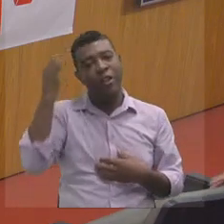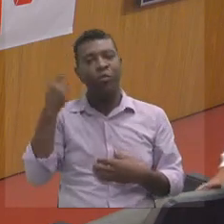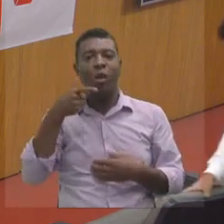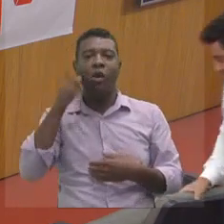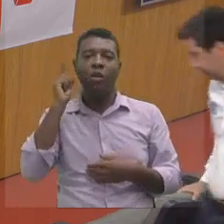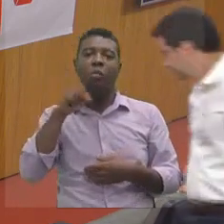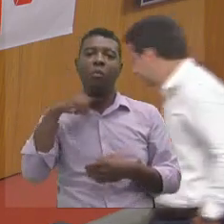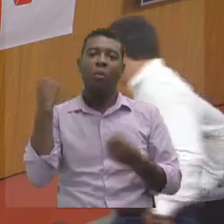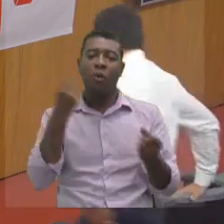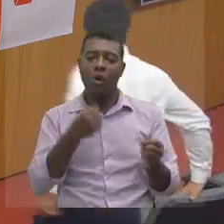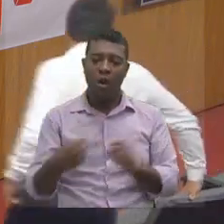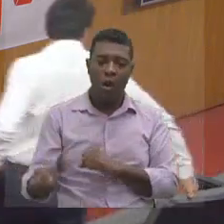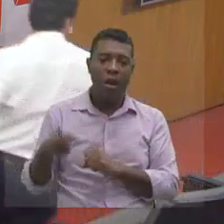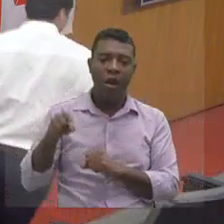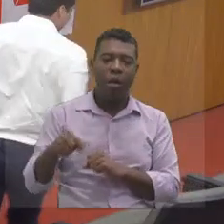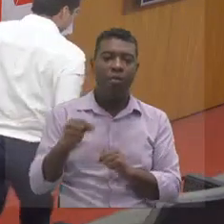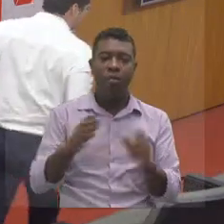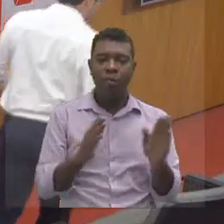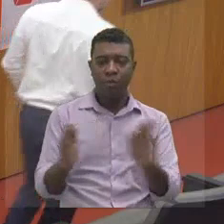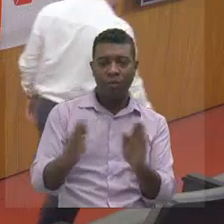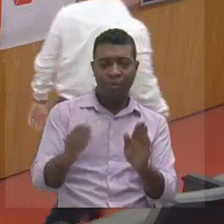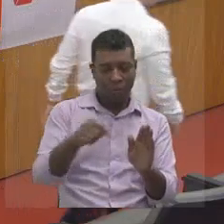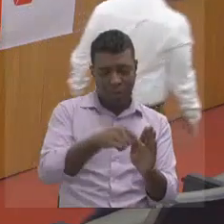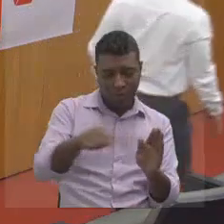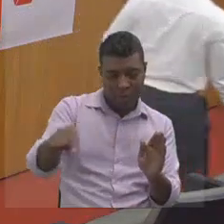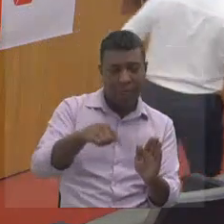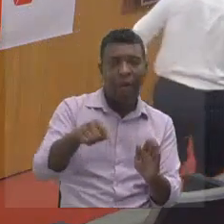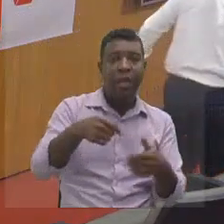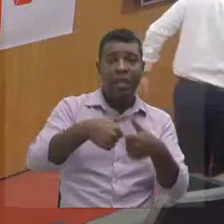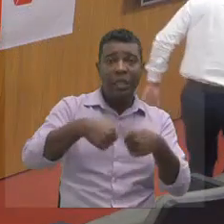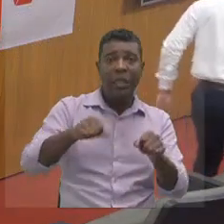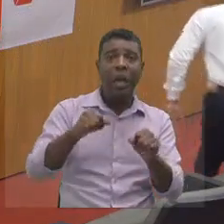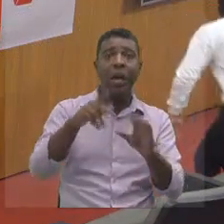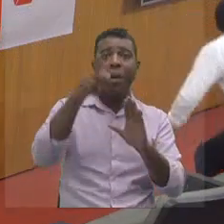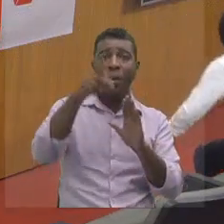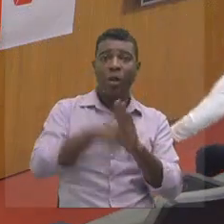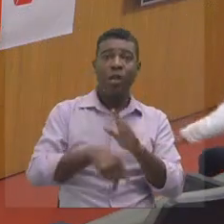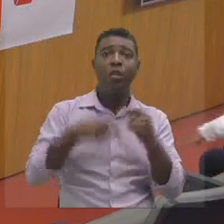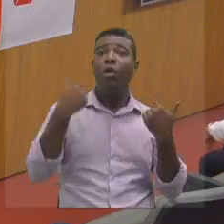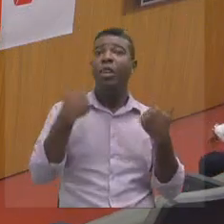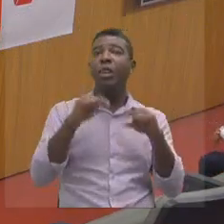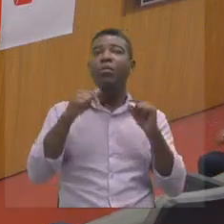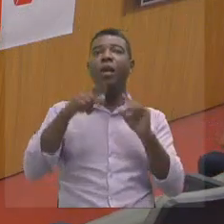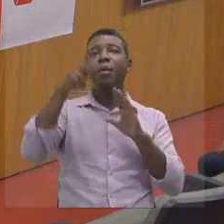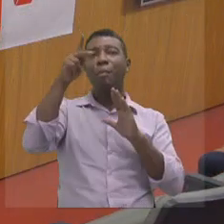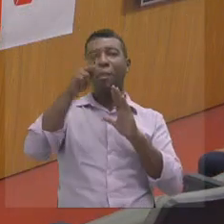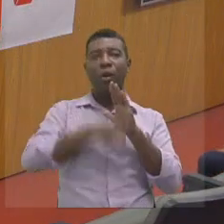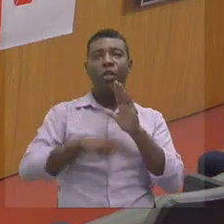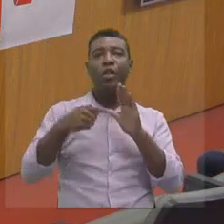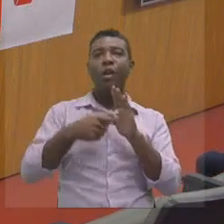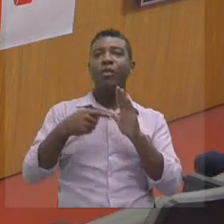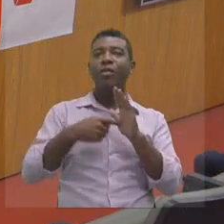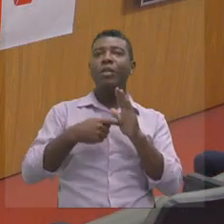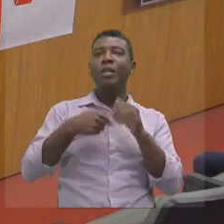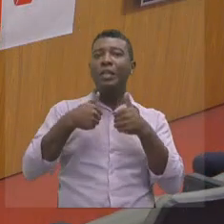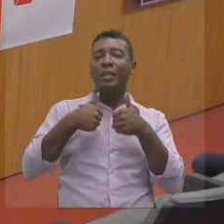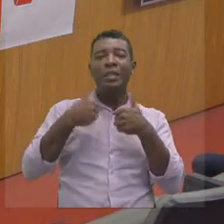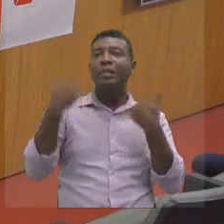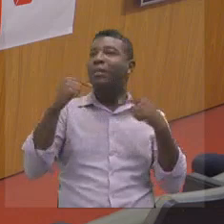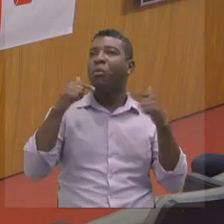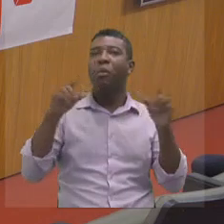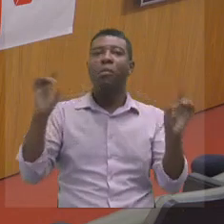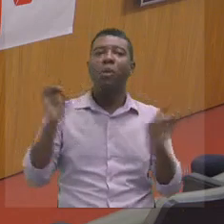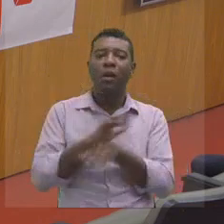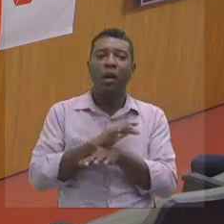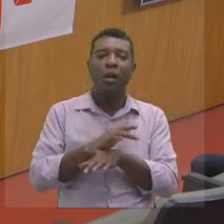a gente tá com compromisso de avançar com projeto não temos ainda Deputado o projeto com esse compromisso avançar com o projeto já